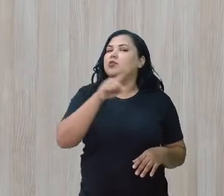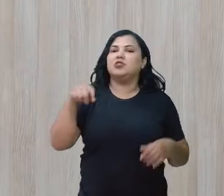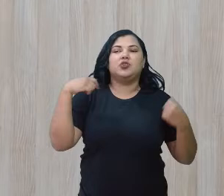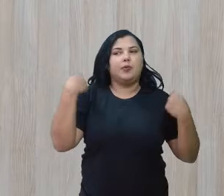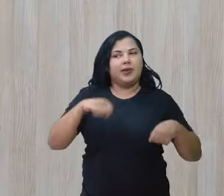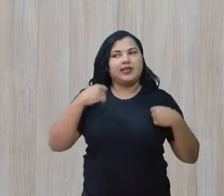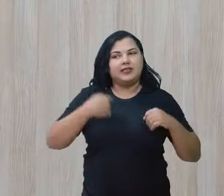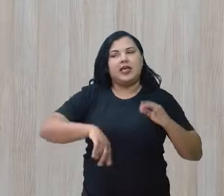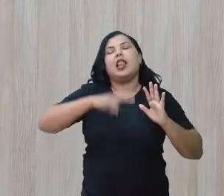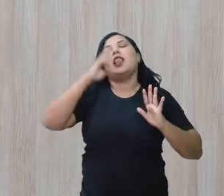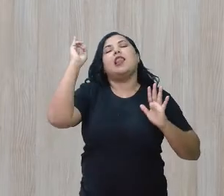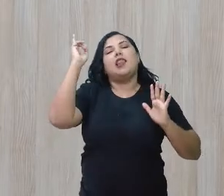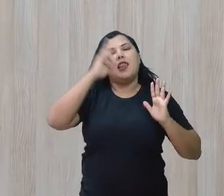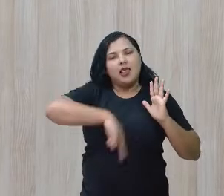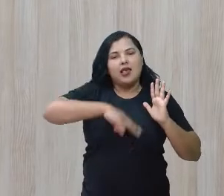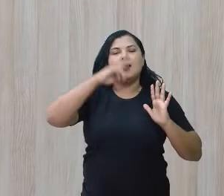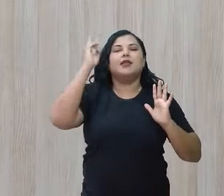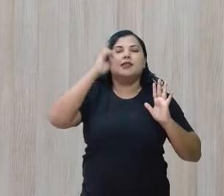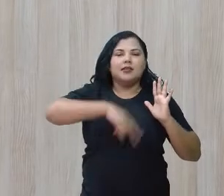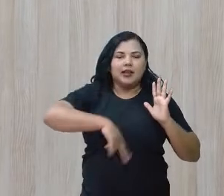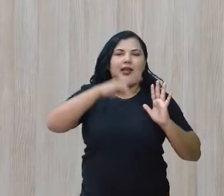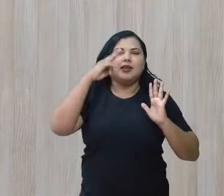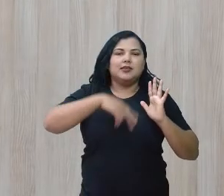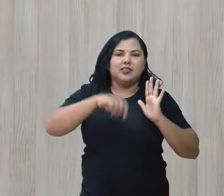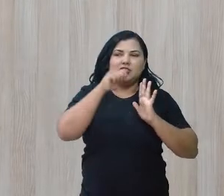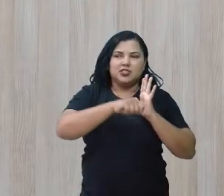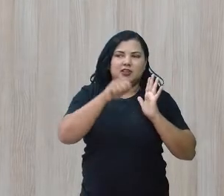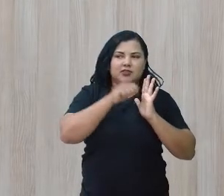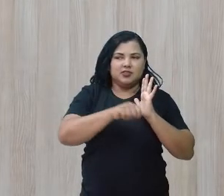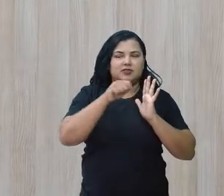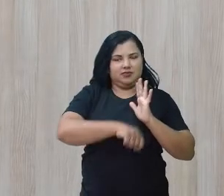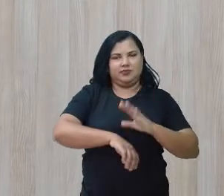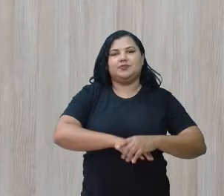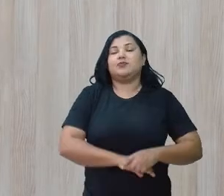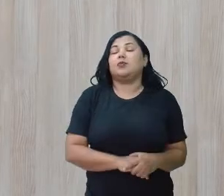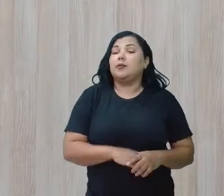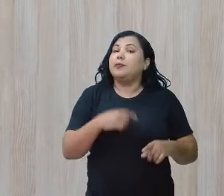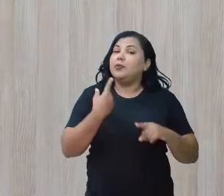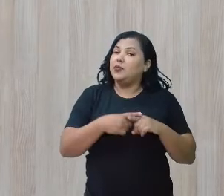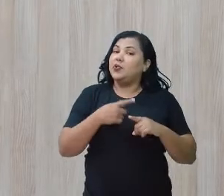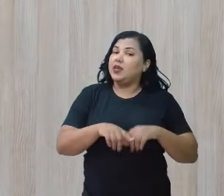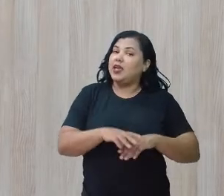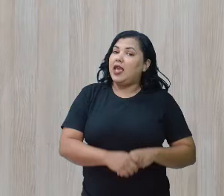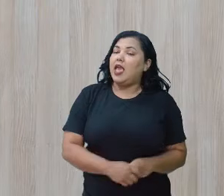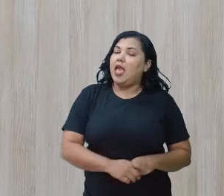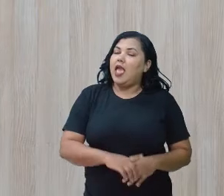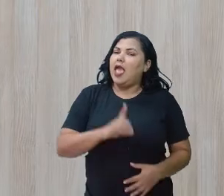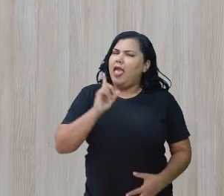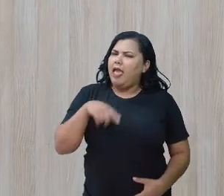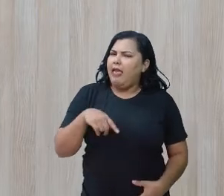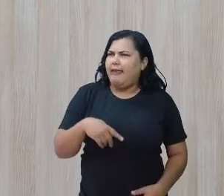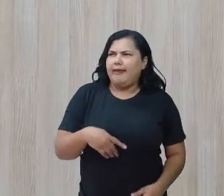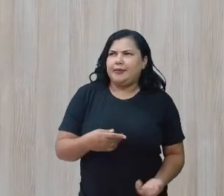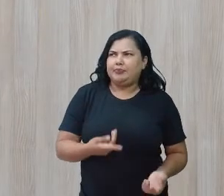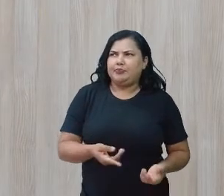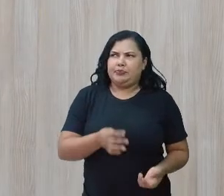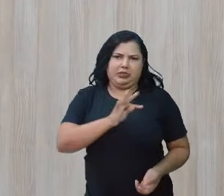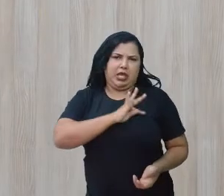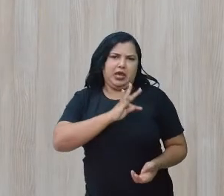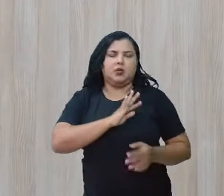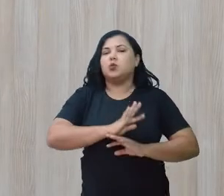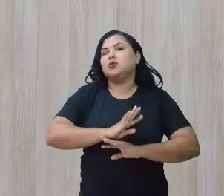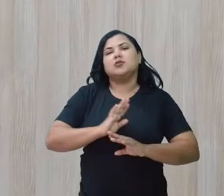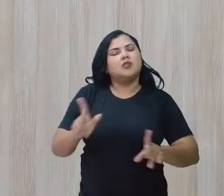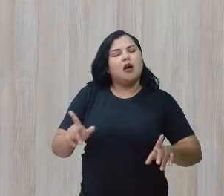Vocês precisam ler, reler, escrever e reescrever. Por quê? Isso é mecânico? Não, porque toda vez que a